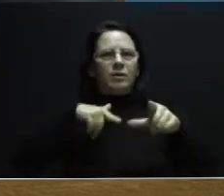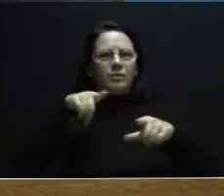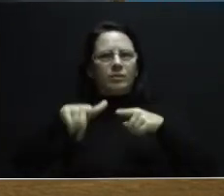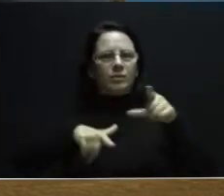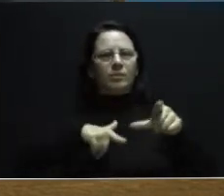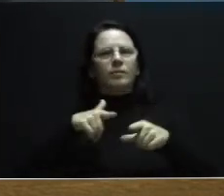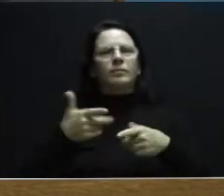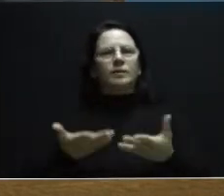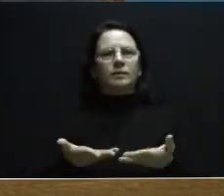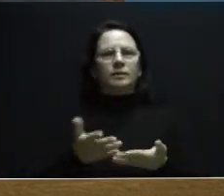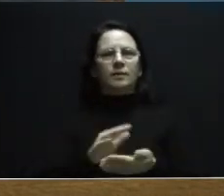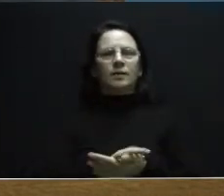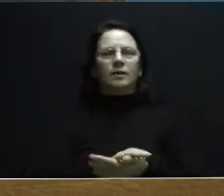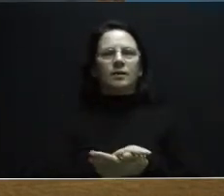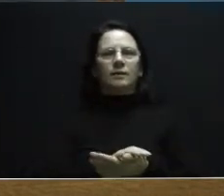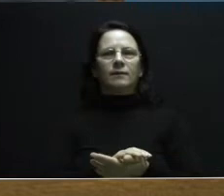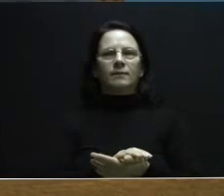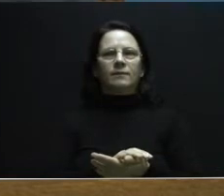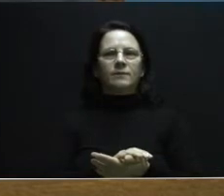dia,